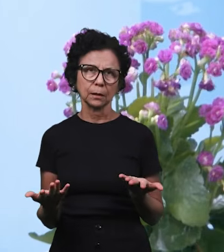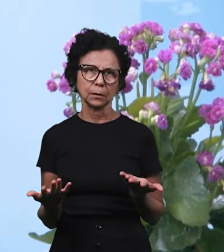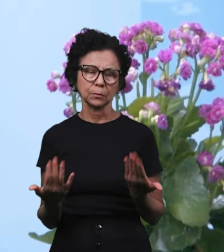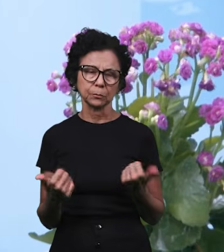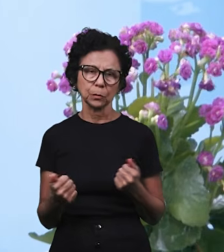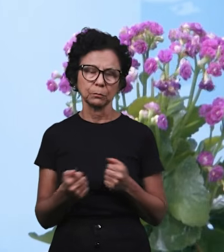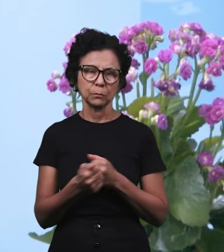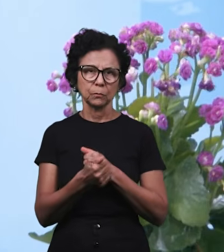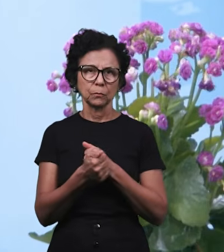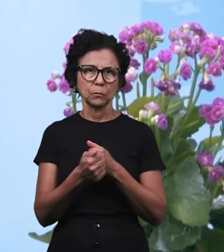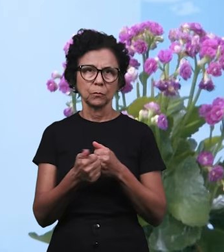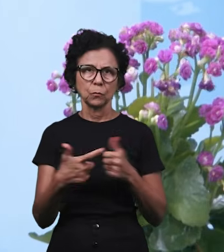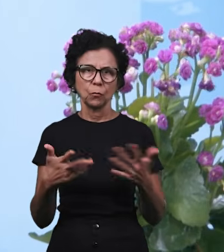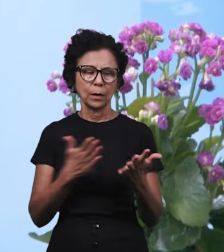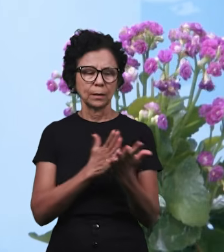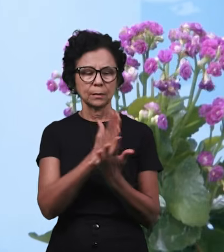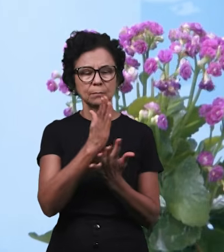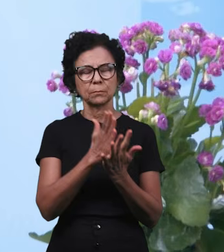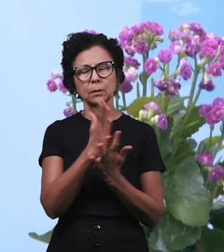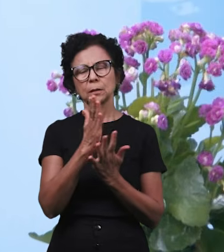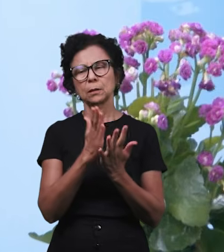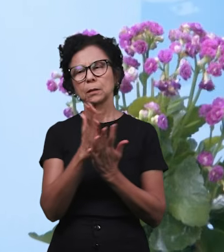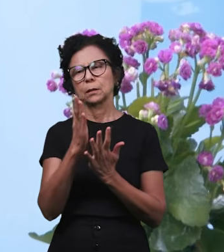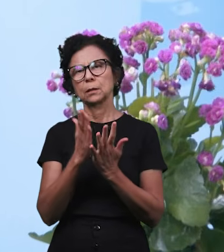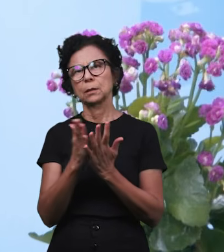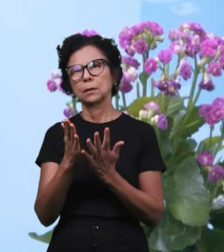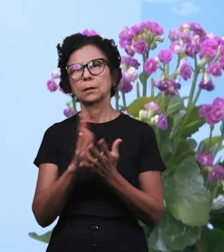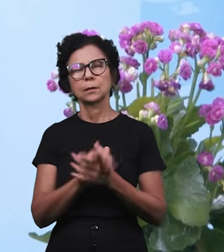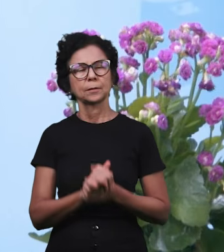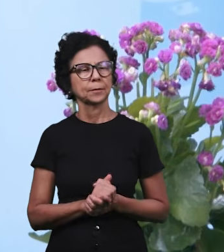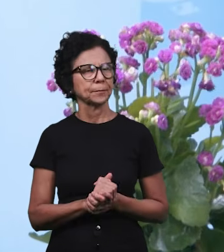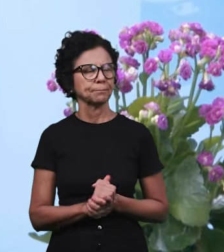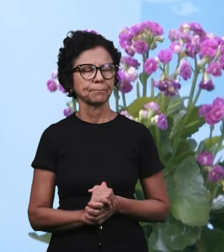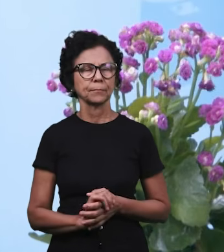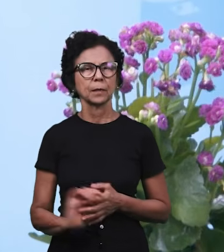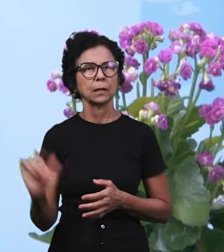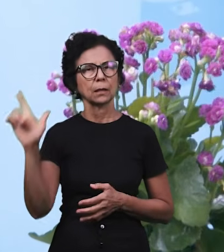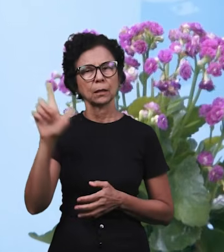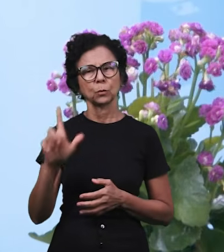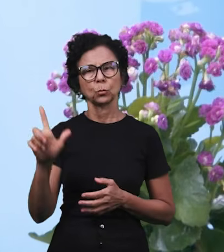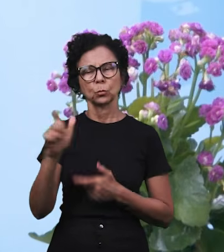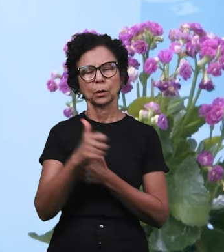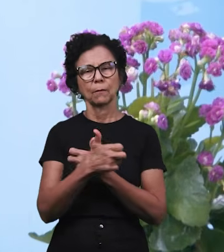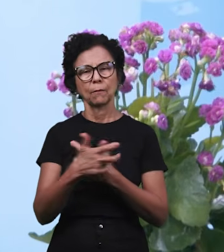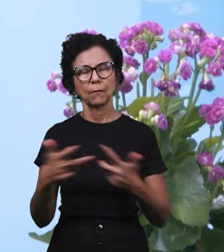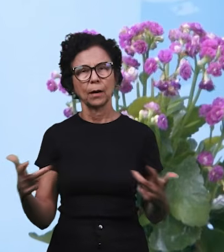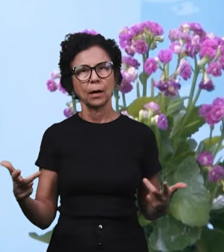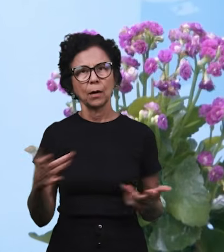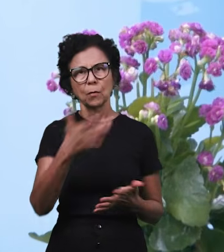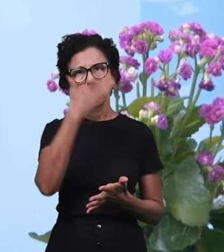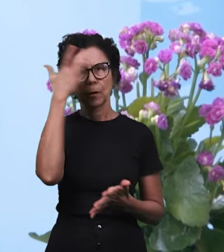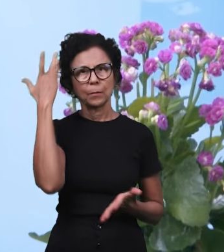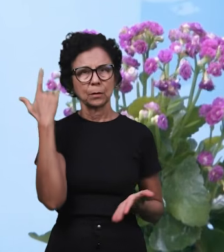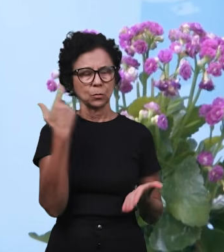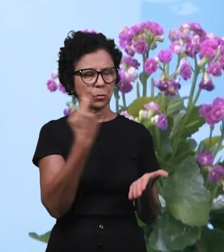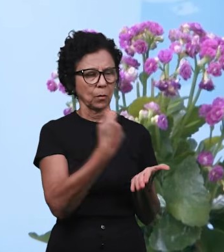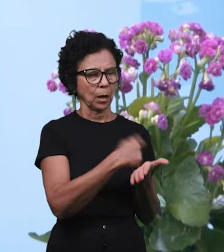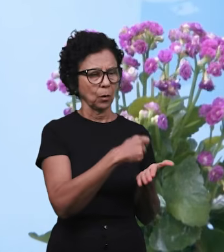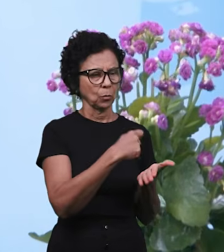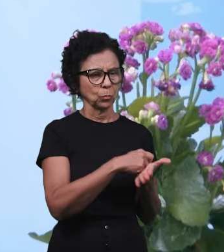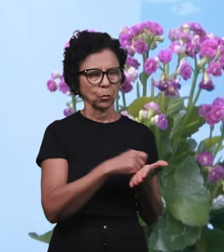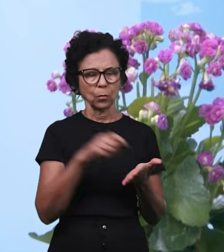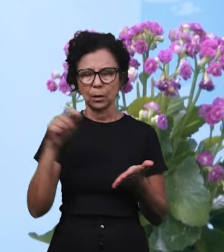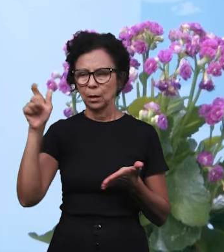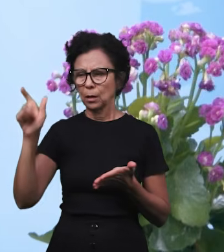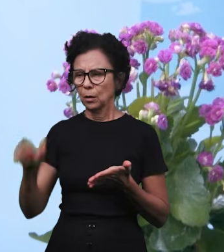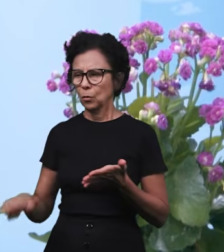existem várias linhas teóricas, várias literaturas. Um autor vai discordar com o outro, aí